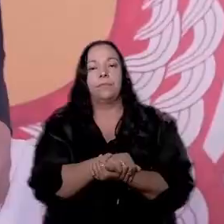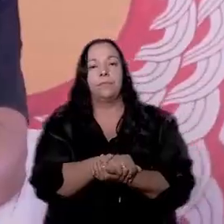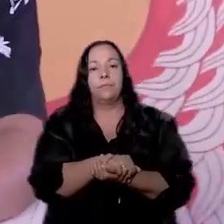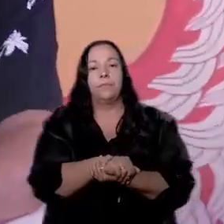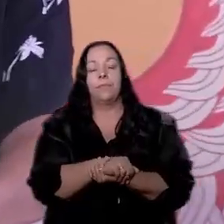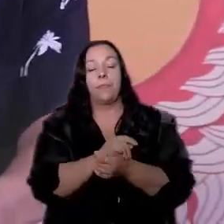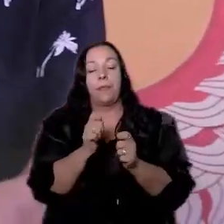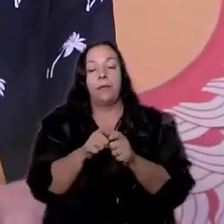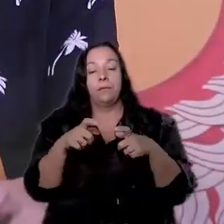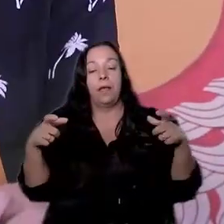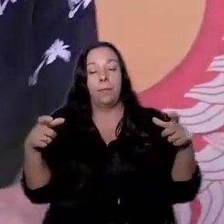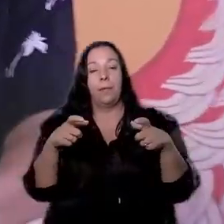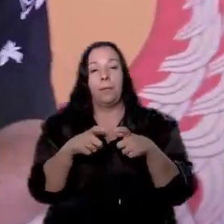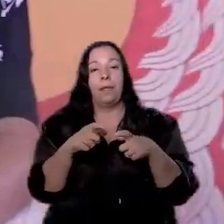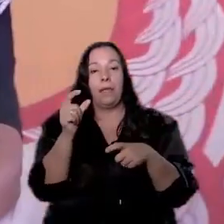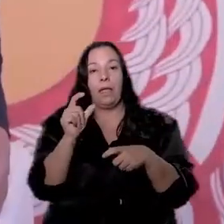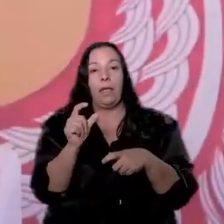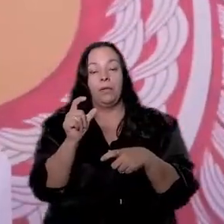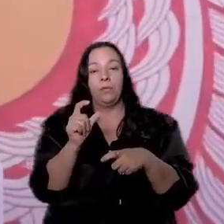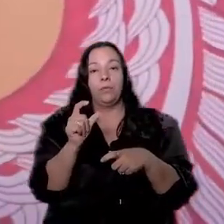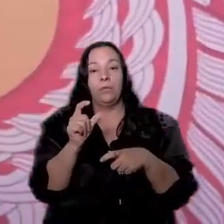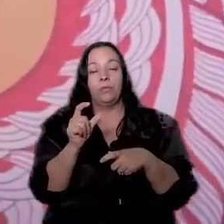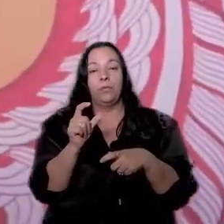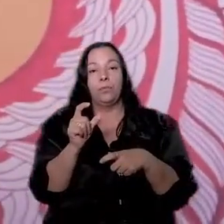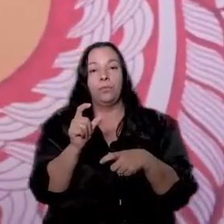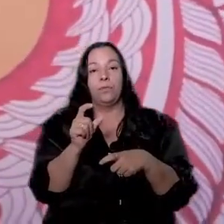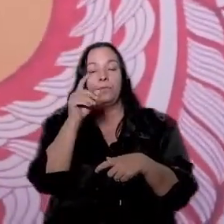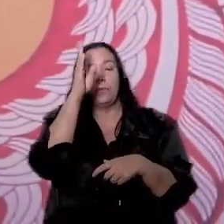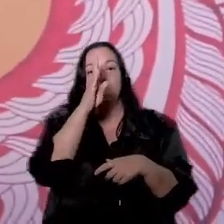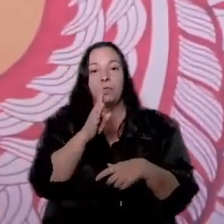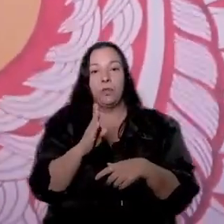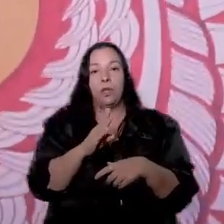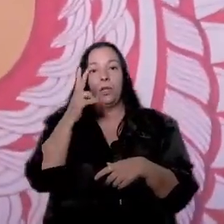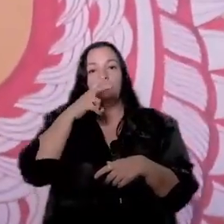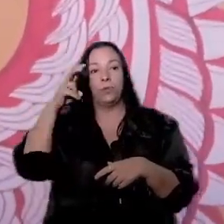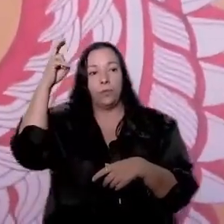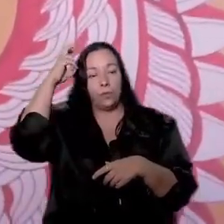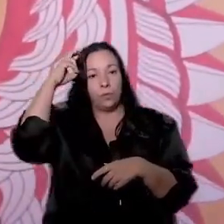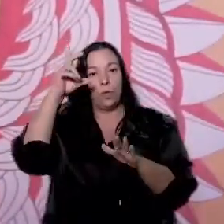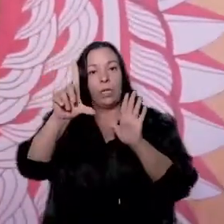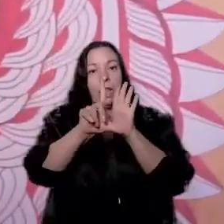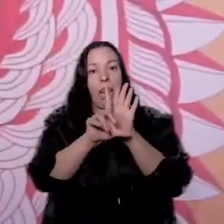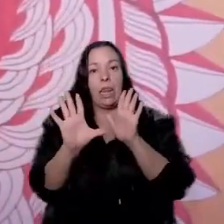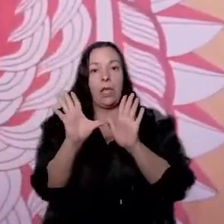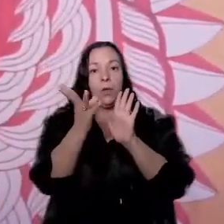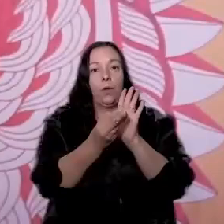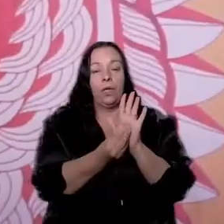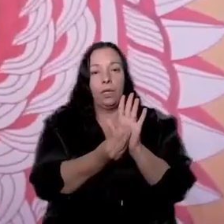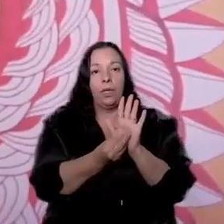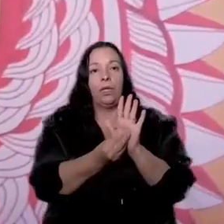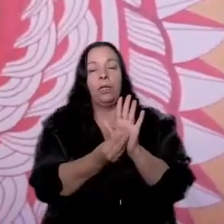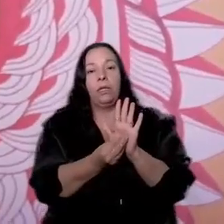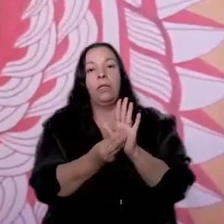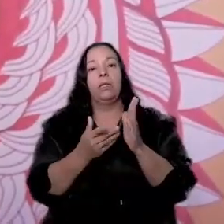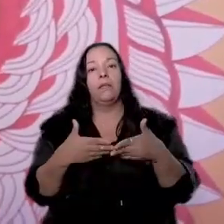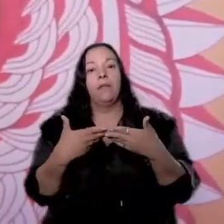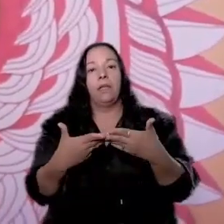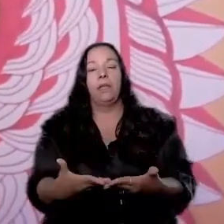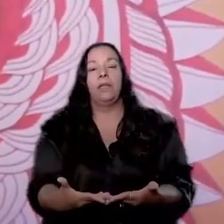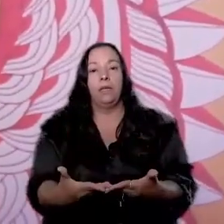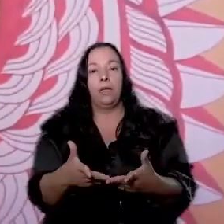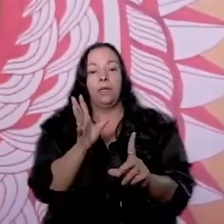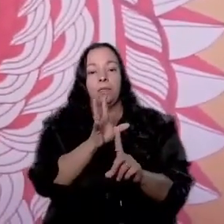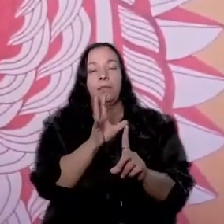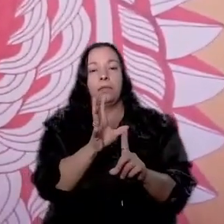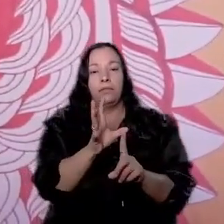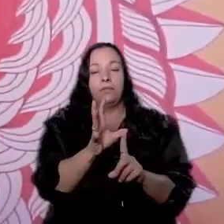do tamanho muito pequeno que é o Fundo Nacional de Cultura, que seria o outro mecanismo da Lei Rouanet, que deveria ir para onde o incentivo